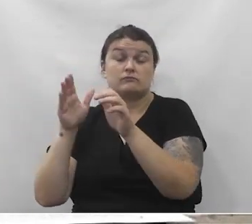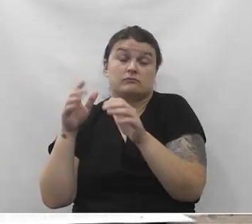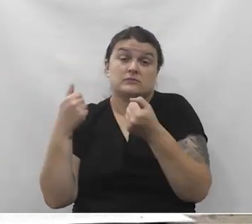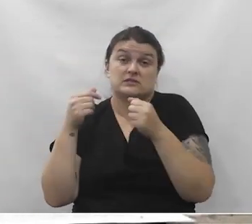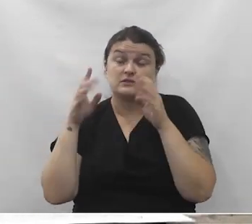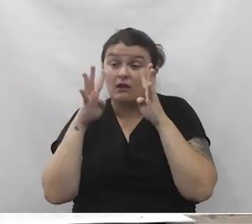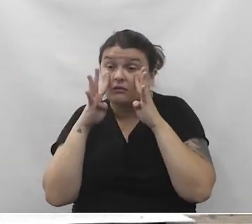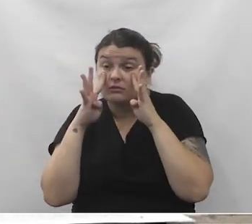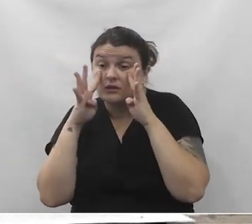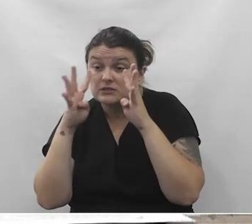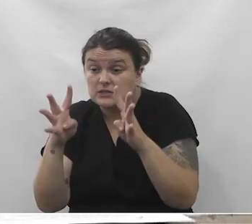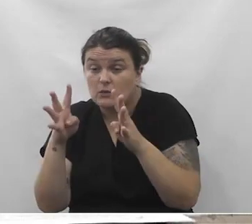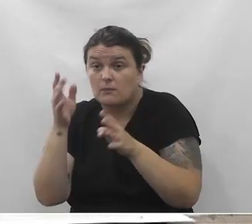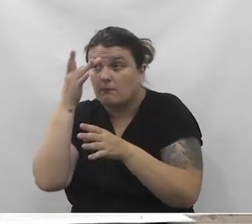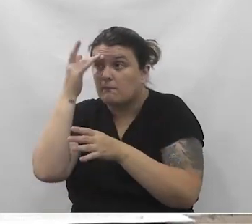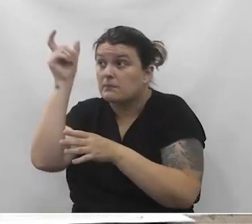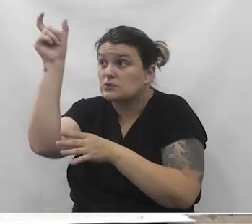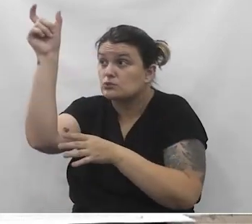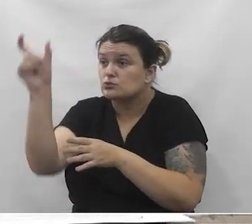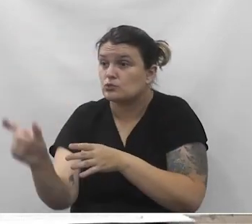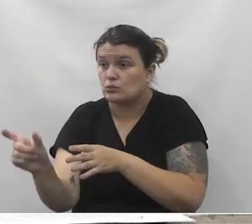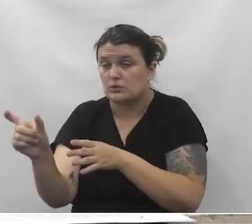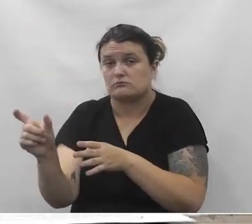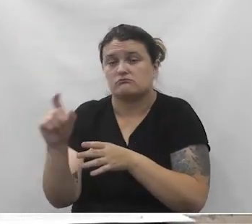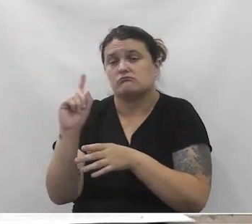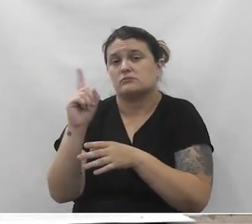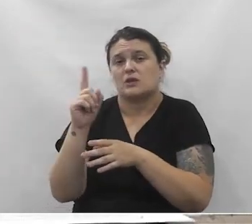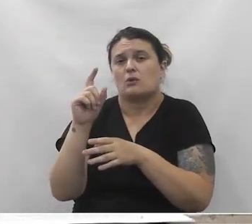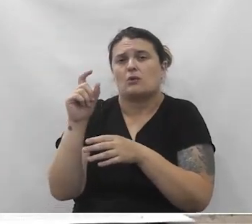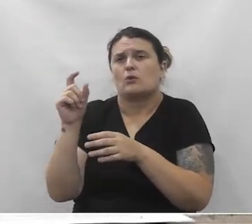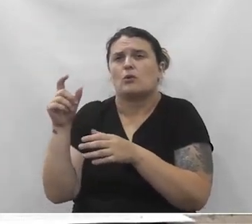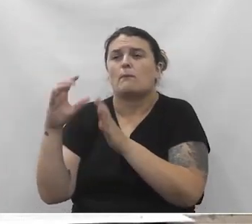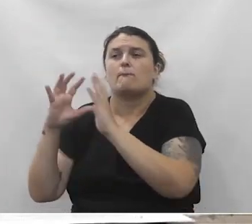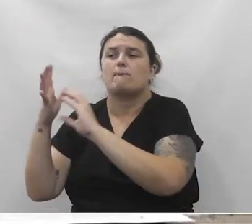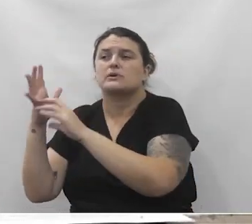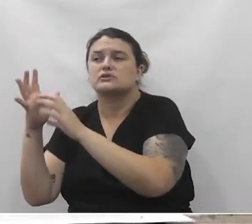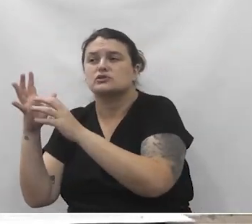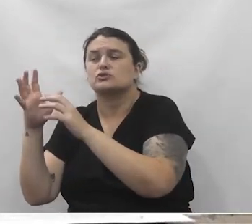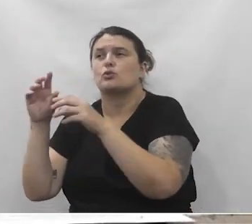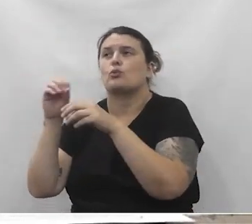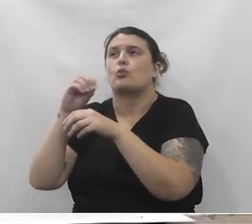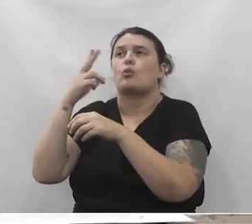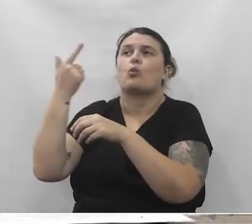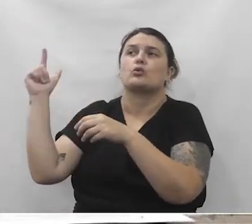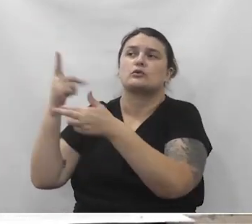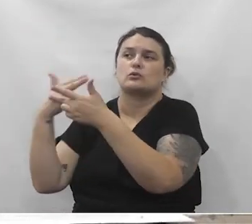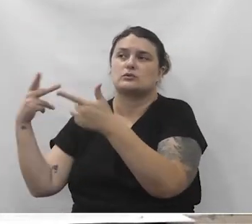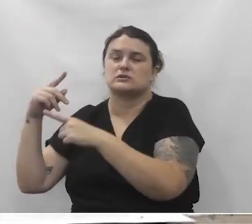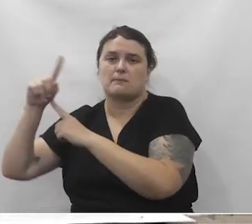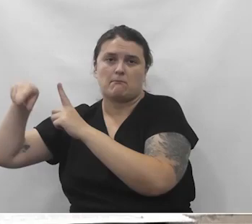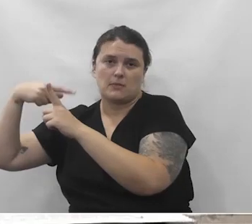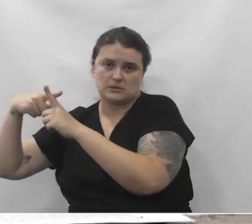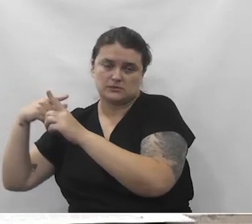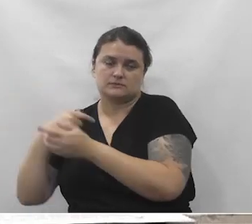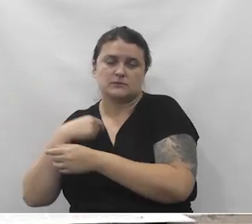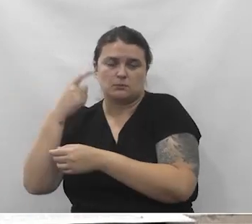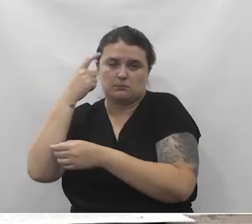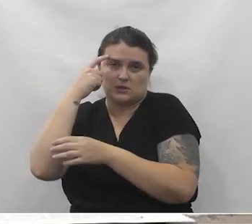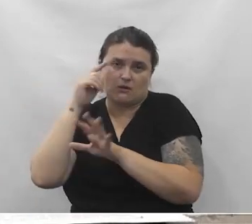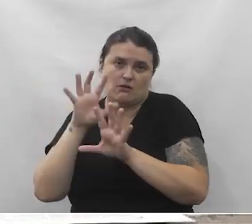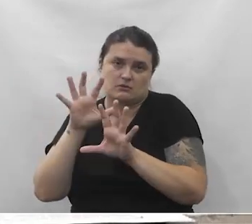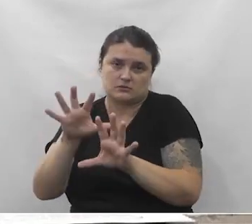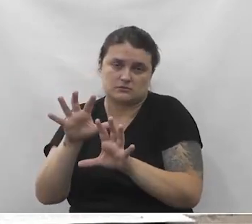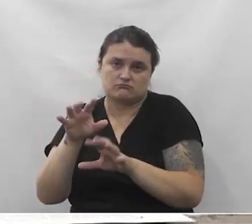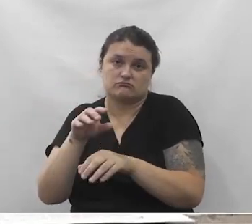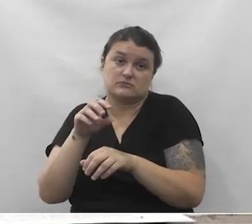vezes a gente tem que olhar pra pessoa em si não às vezes o partido ou outras coisas a mais eu penso